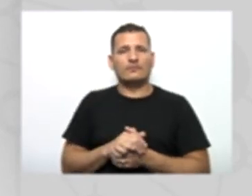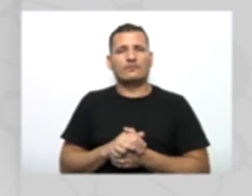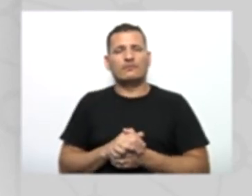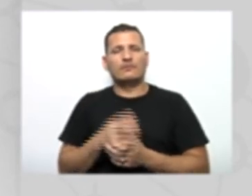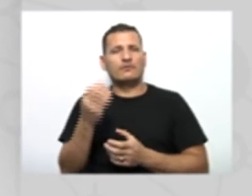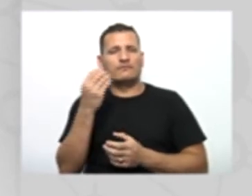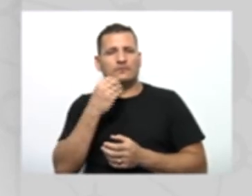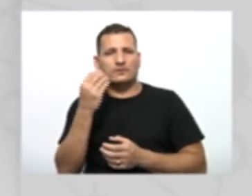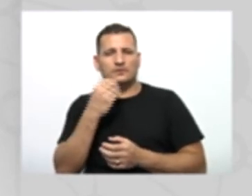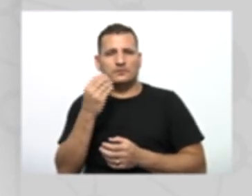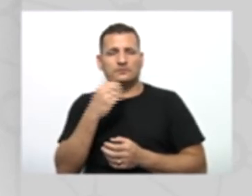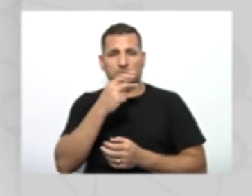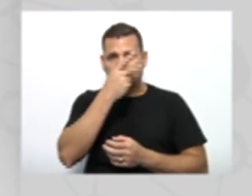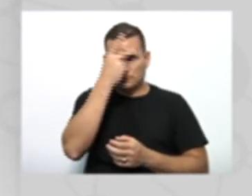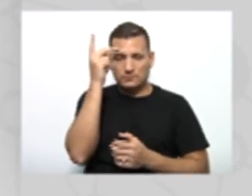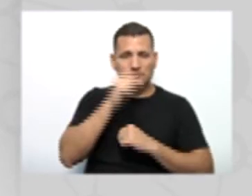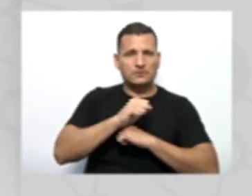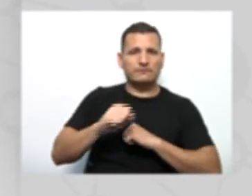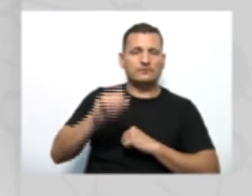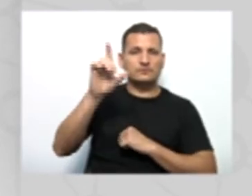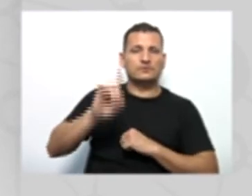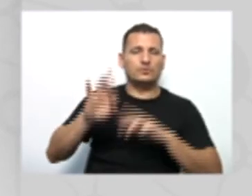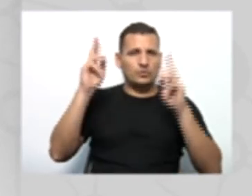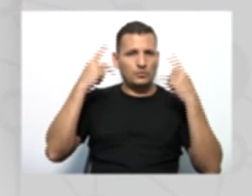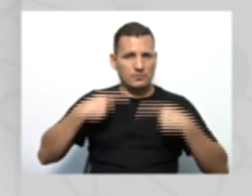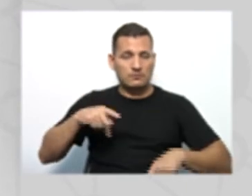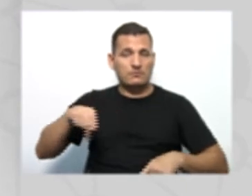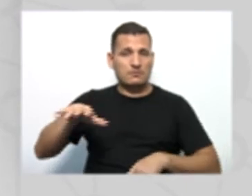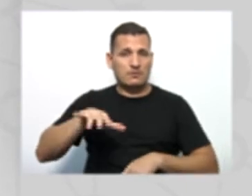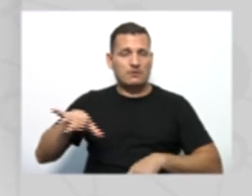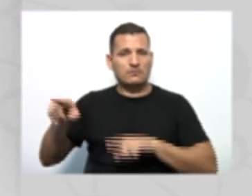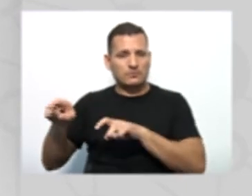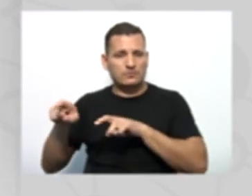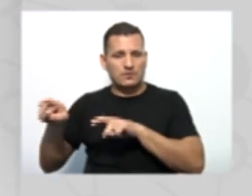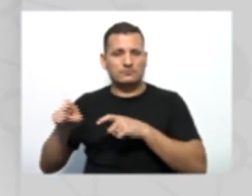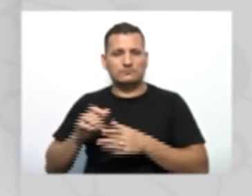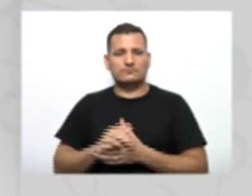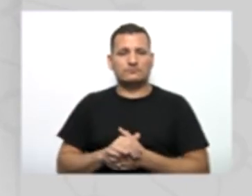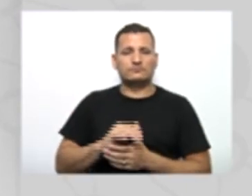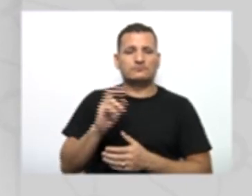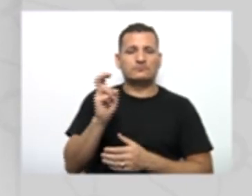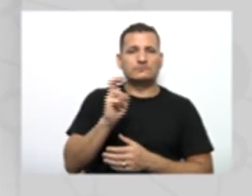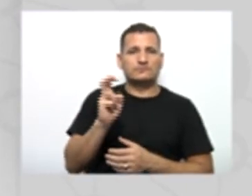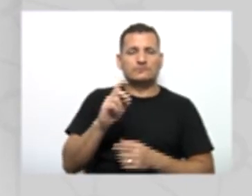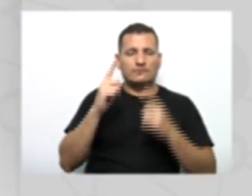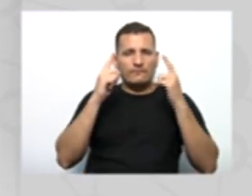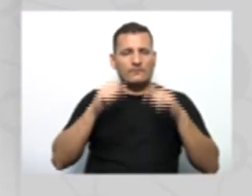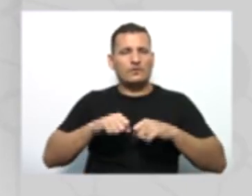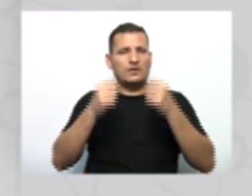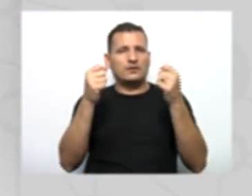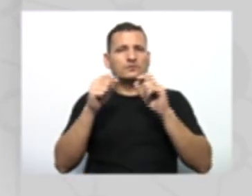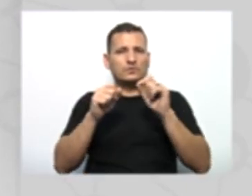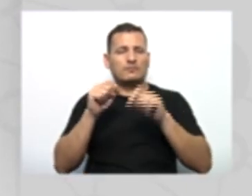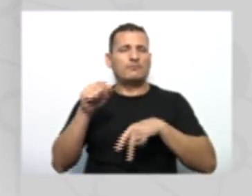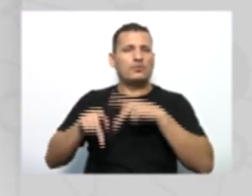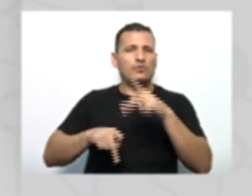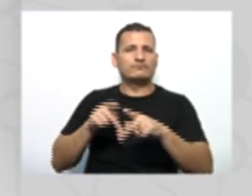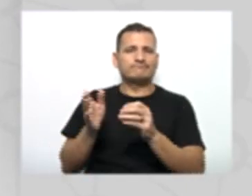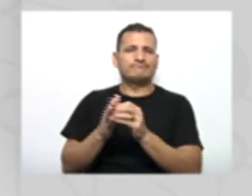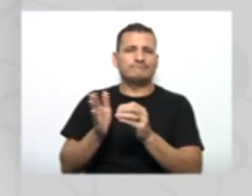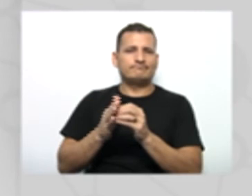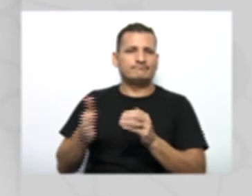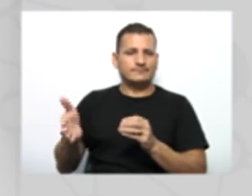essa cidadania, ela deve se instaurar em 5 níveis. Na distribuição dos bens materiais e imateriais